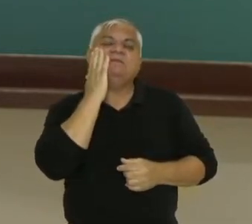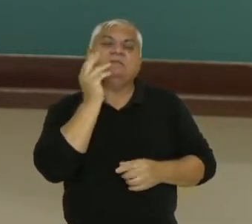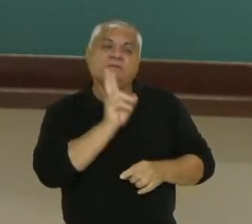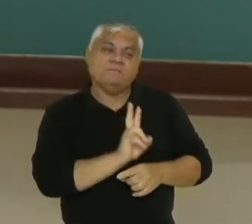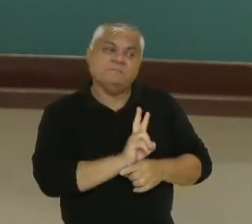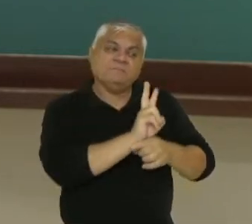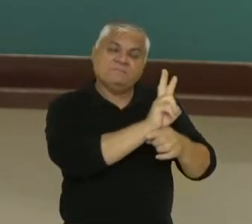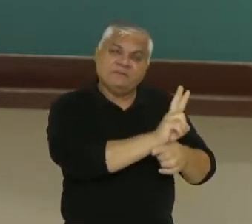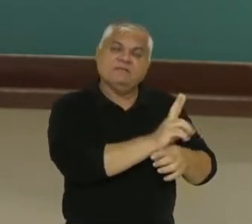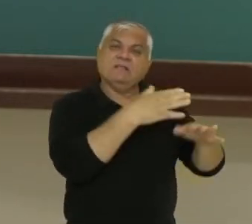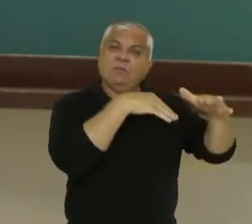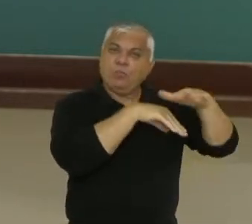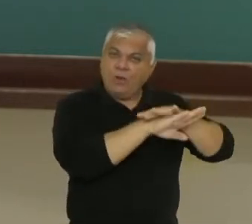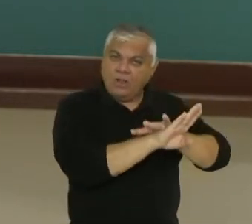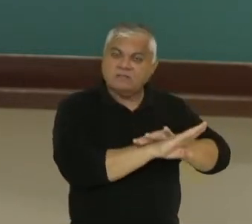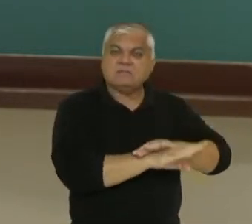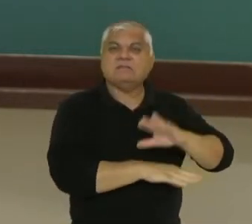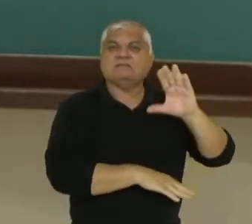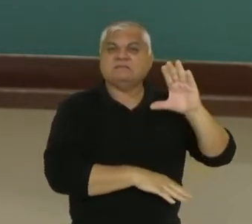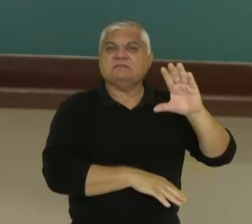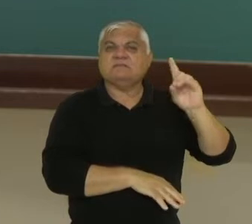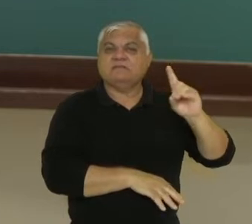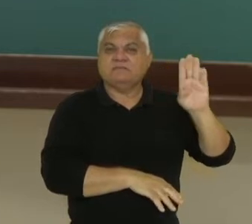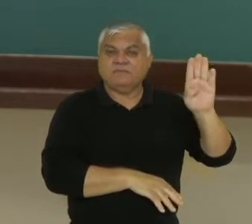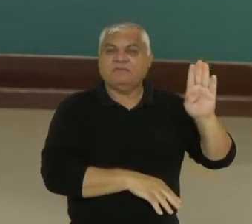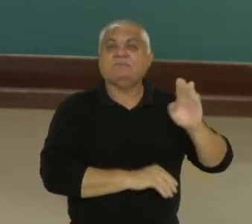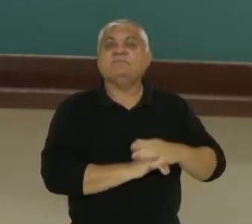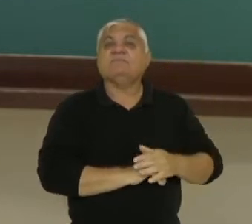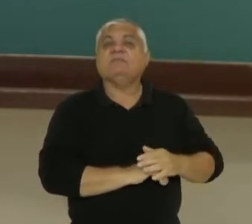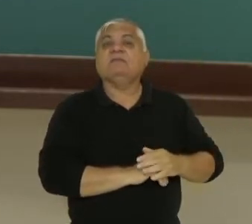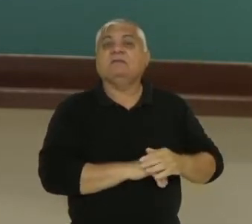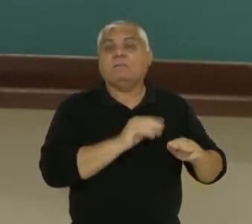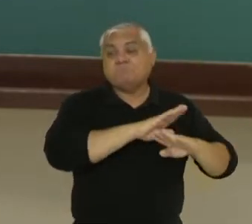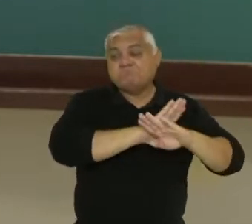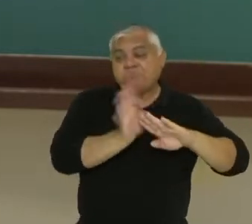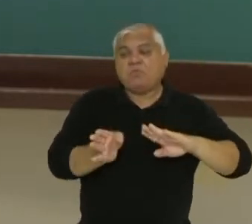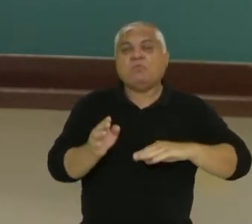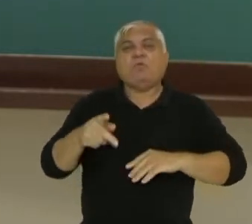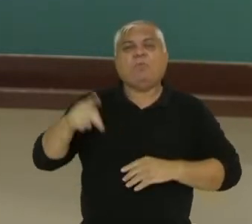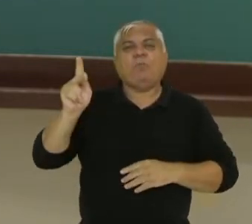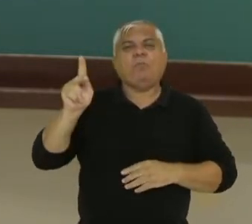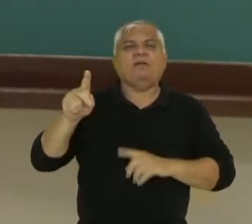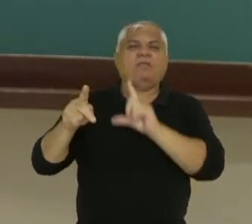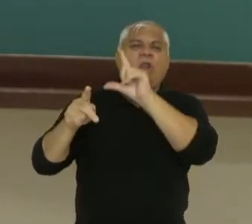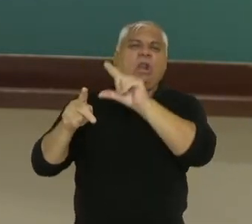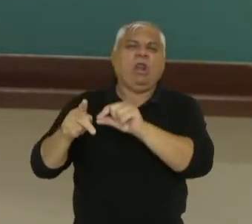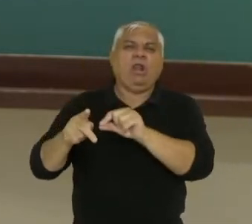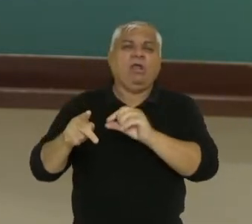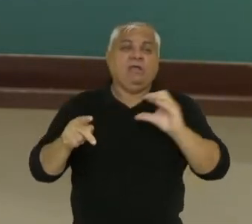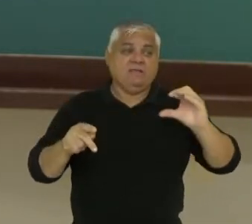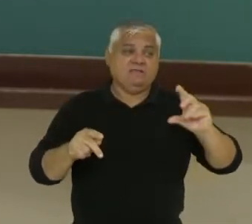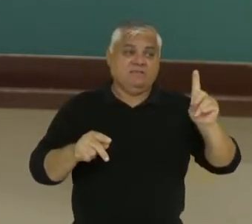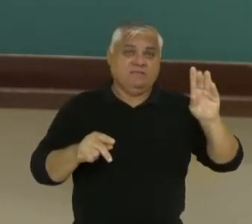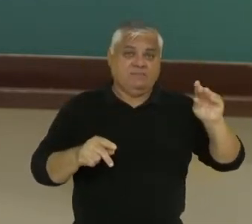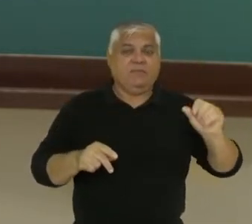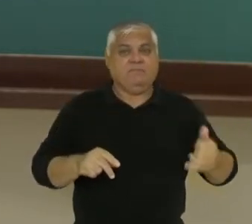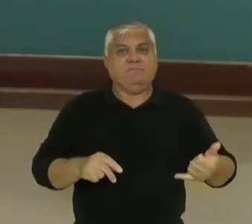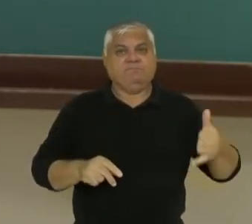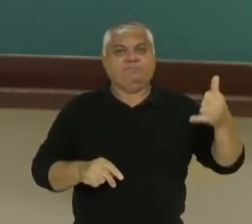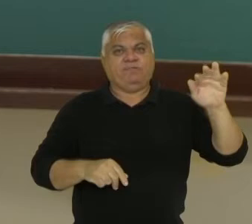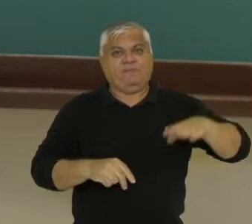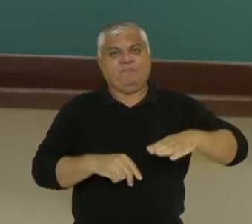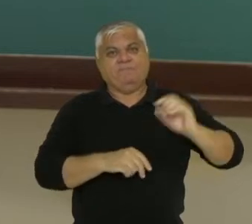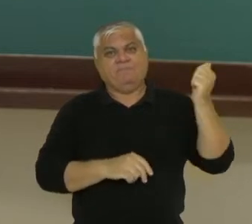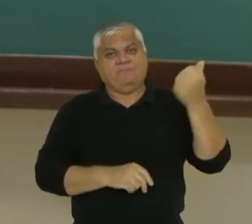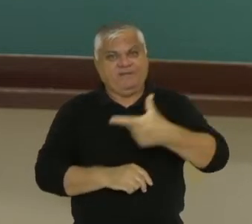fazer esse tipo de aplicação, que ela vai ter uma vantagem sobre a poupança, que ela rende mais. Porém, ela também tem uma